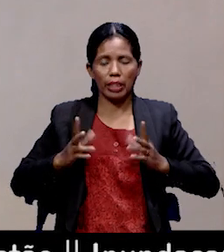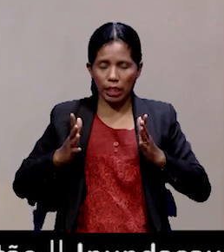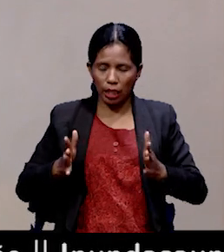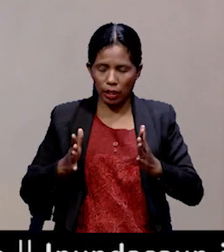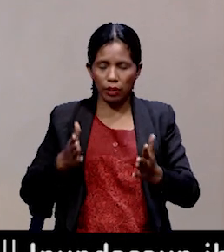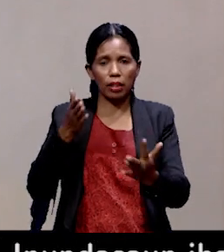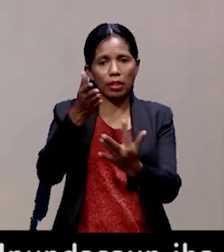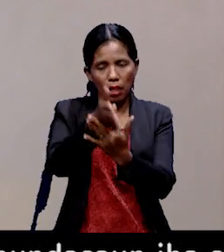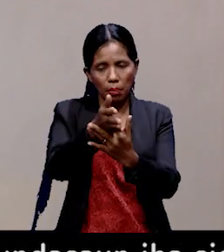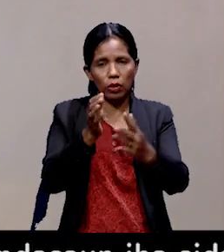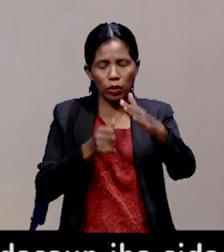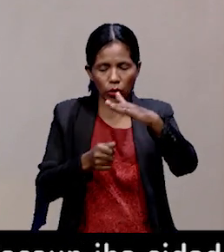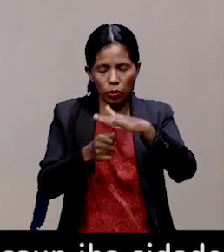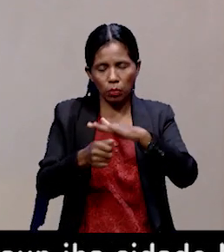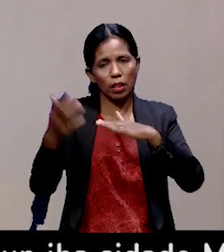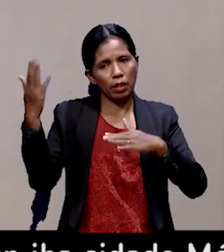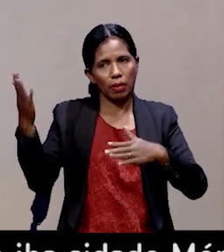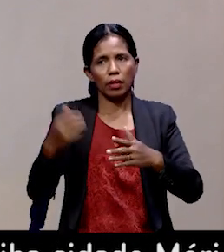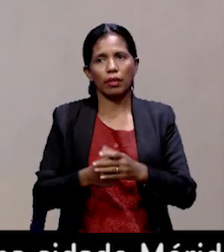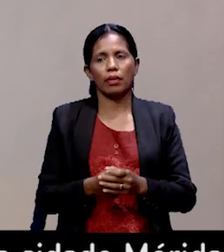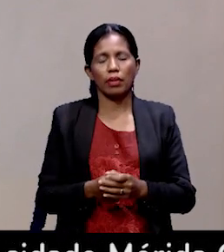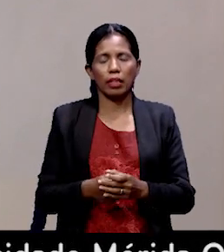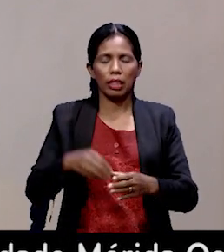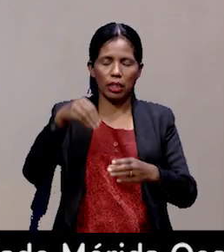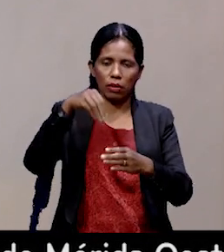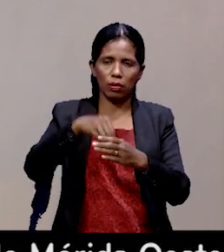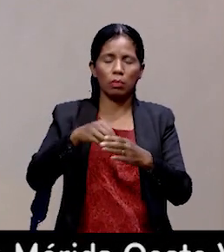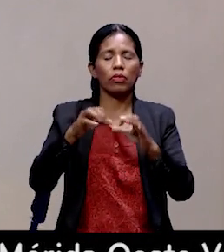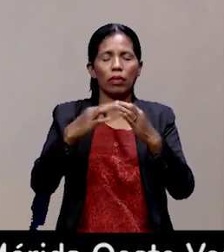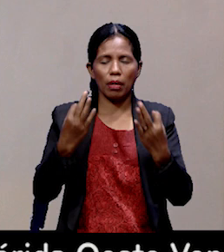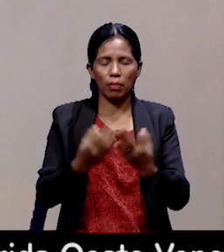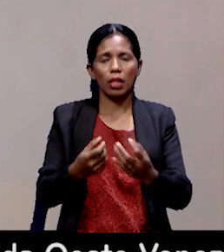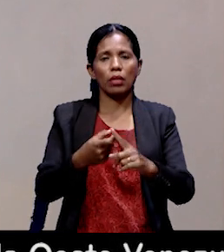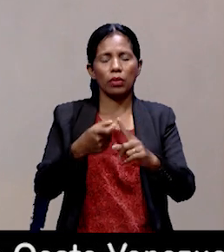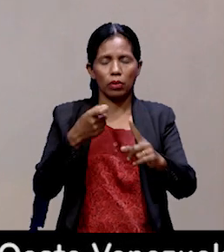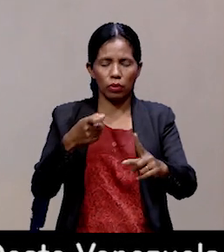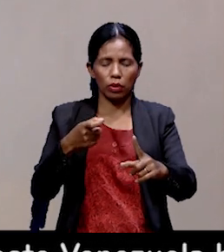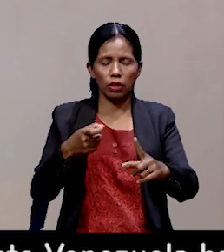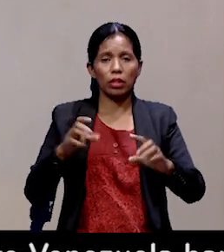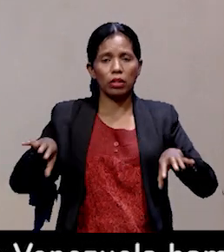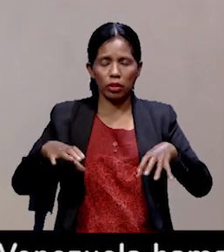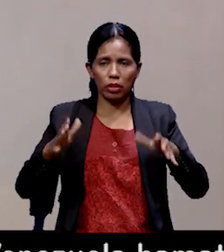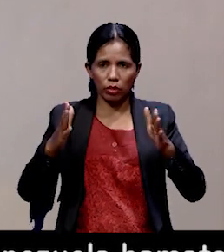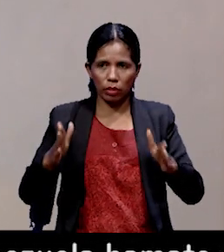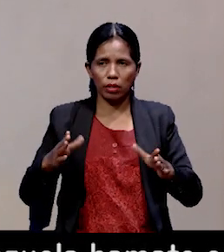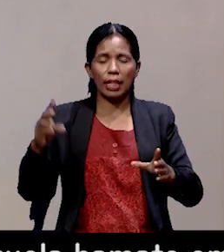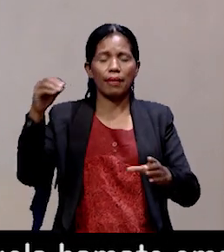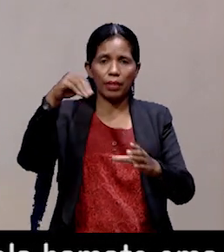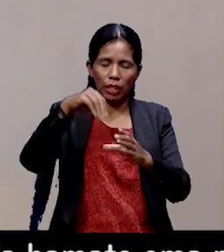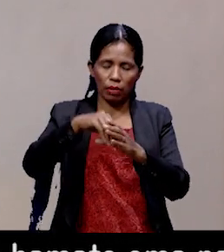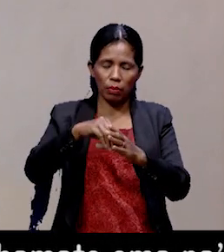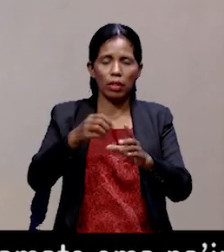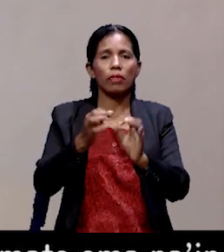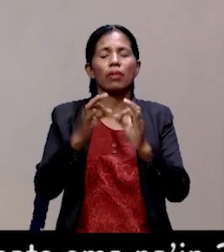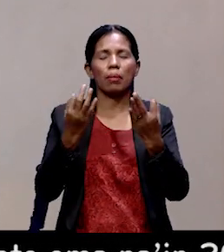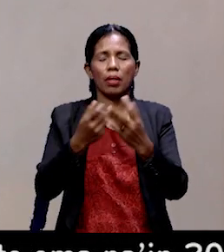tamas sai ilegal. Inclui nos familia husi funcionales sira. Inclui nos familia husi, ninitru sira. Ninitru